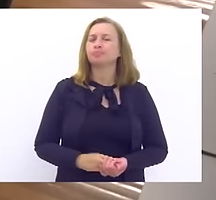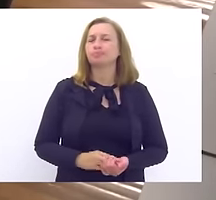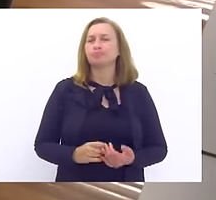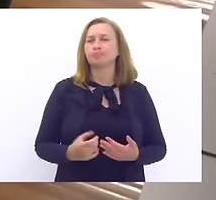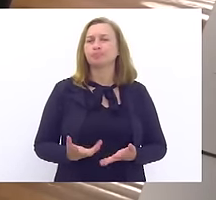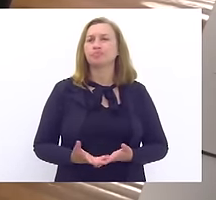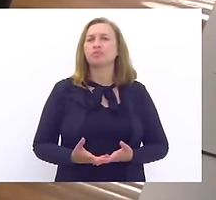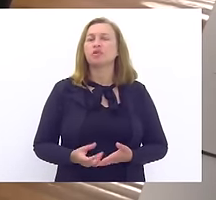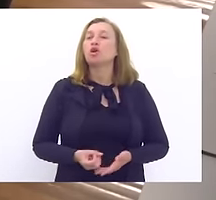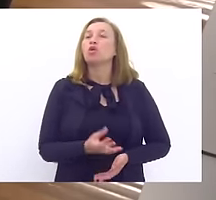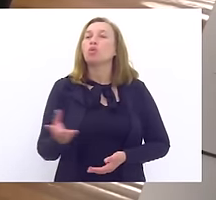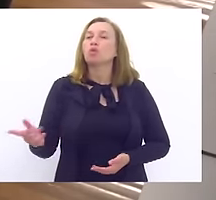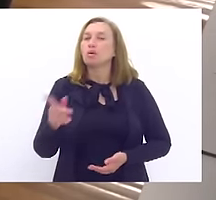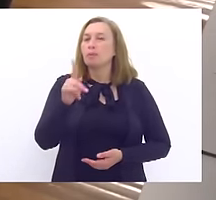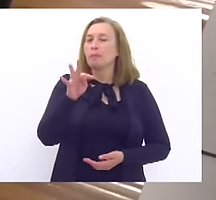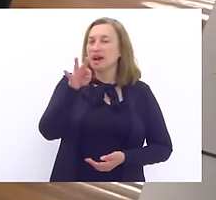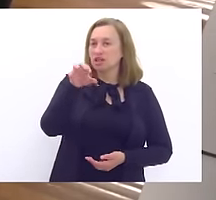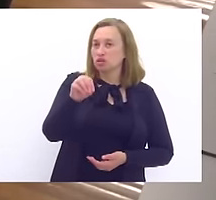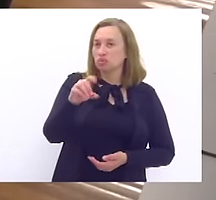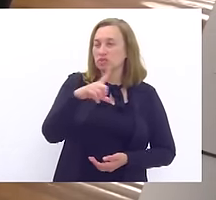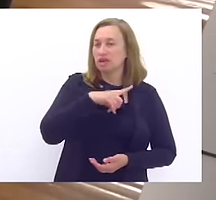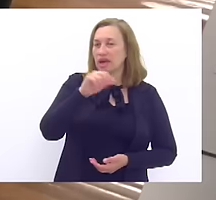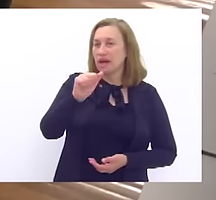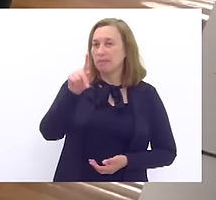quantos Patos tem